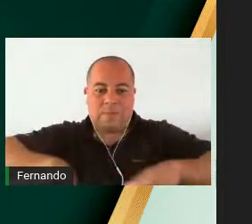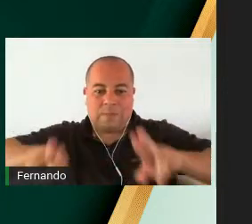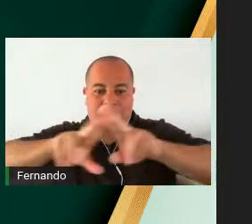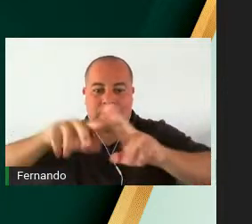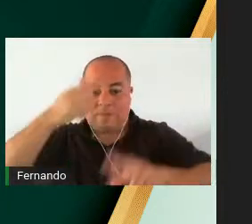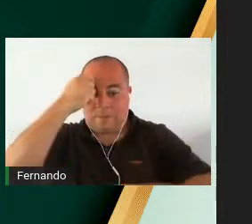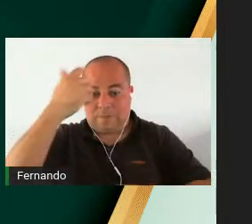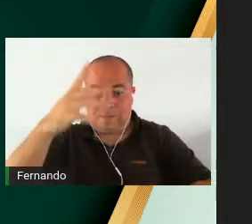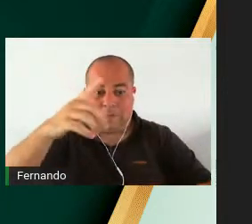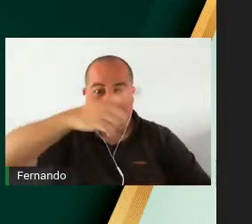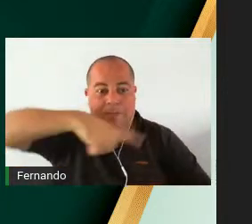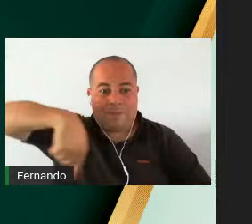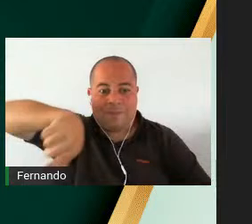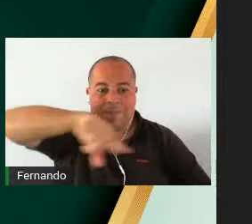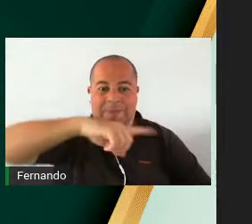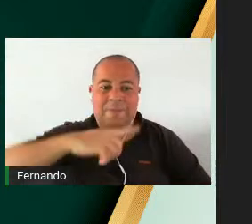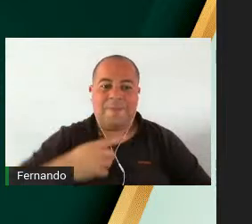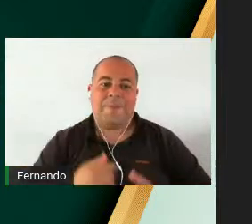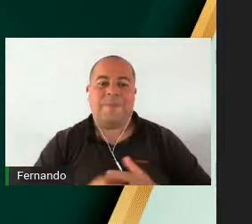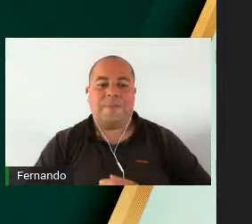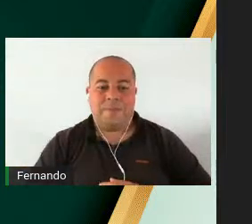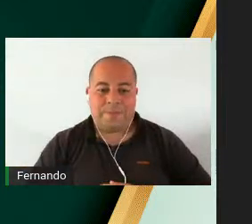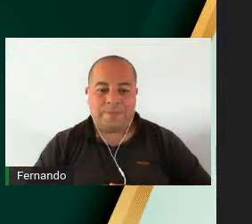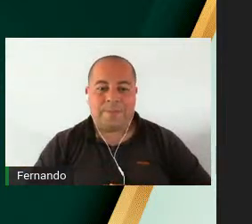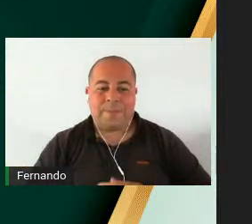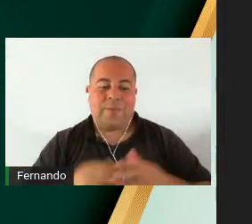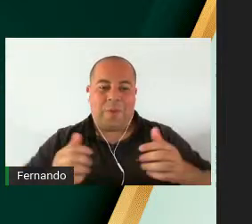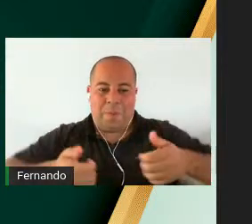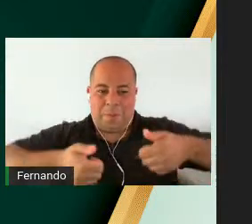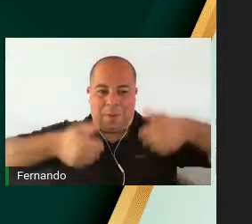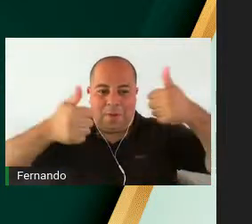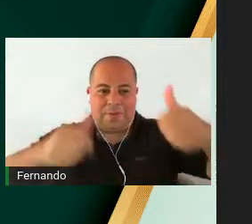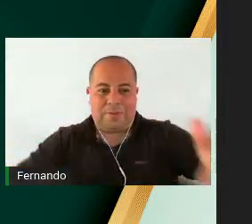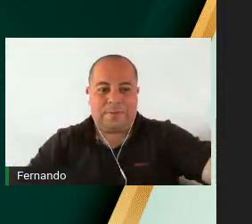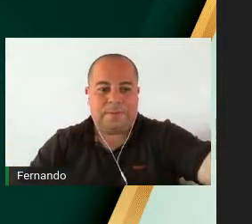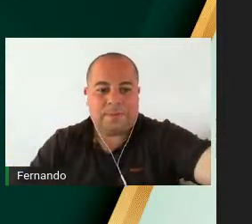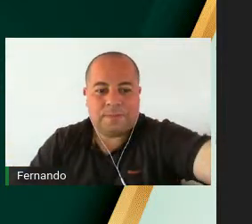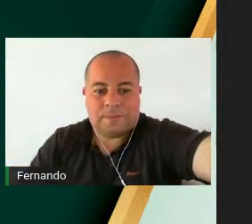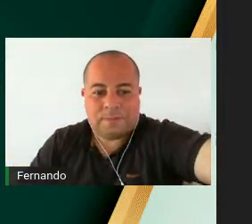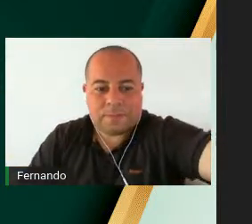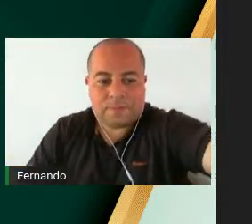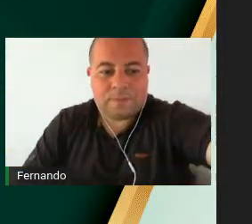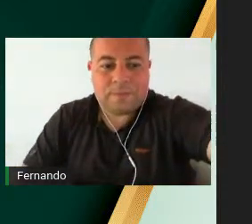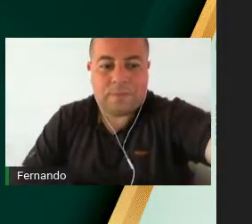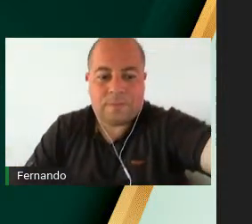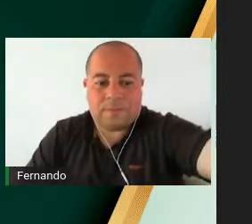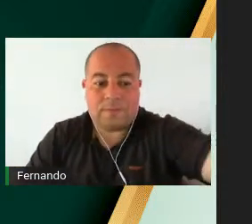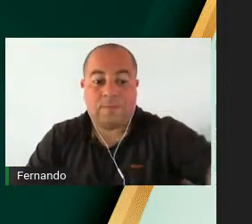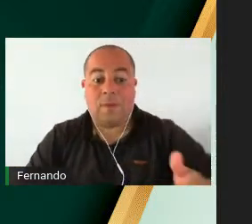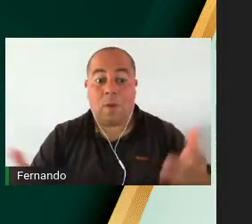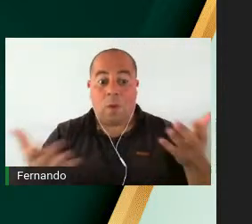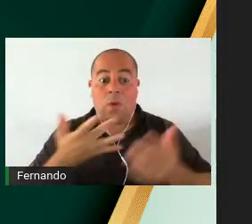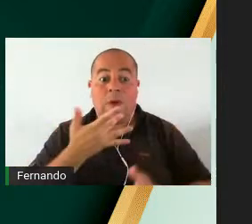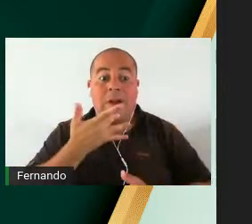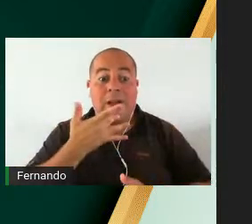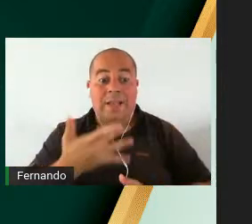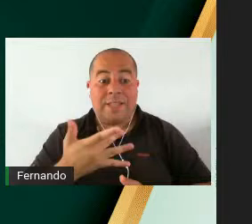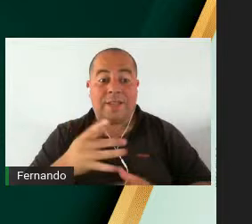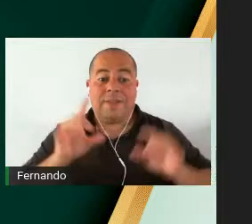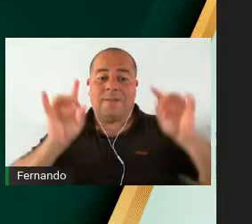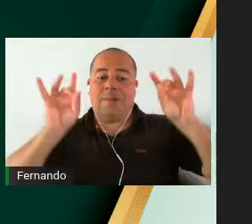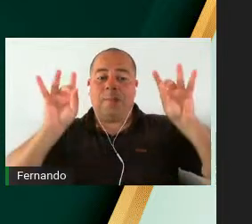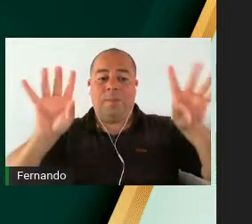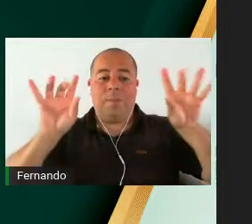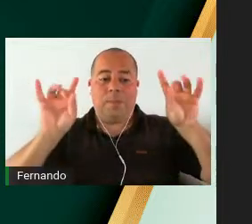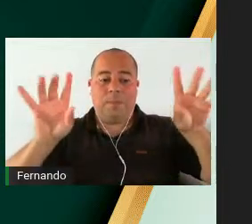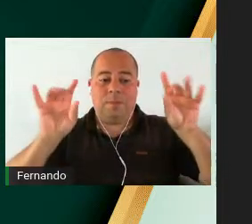a nossa Unipampa, seja cada vez melhor. Essa tarde torna-se uma tarde especial, que